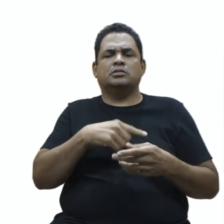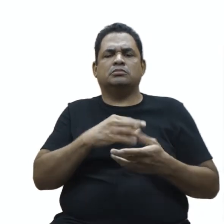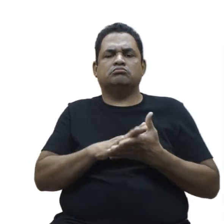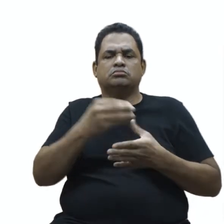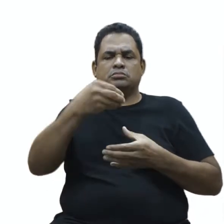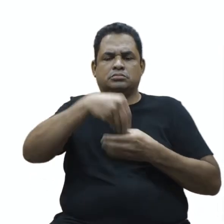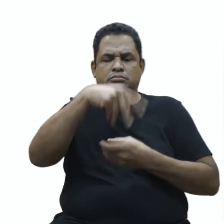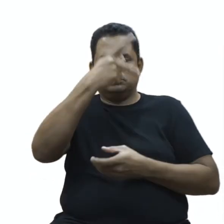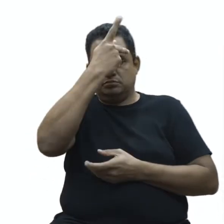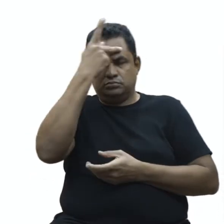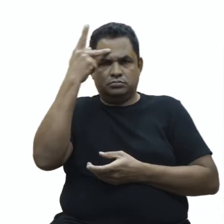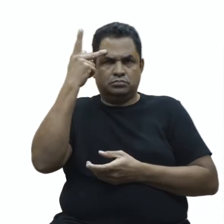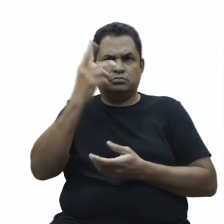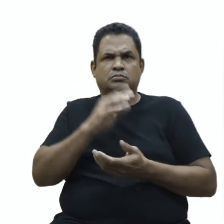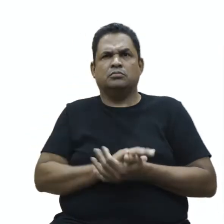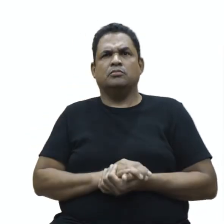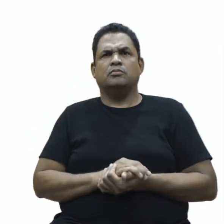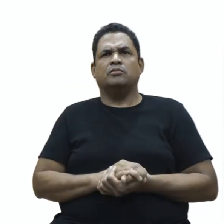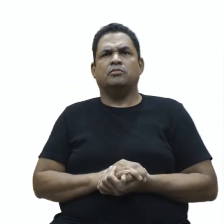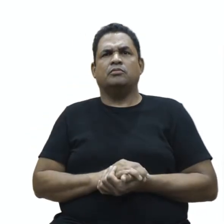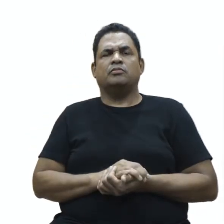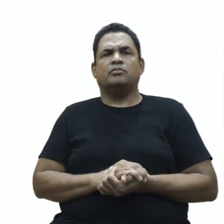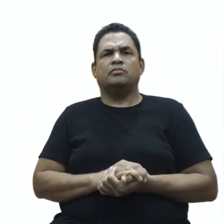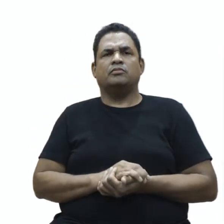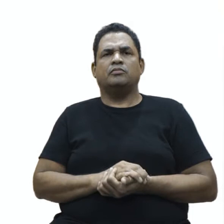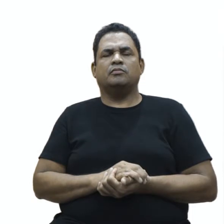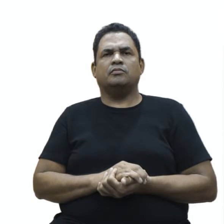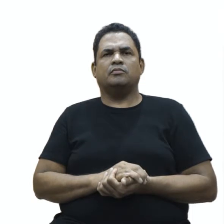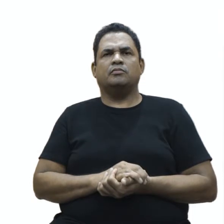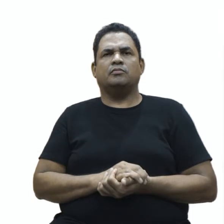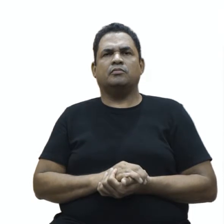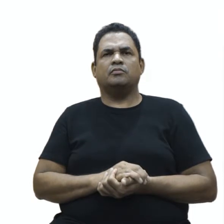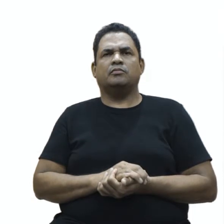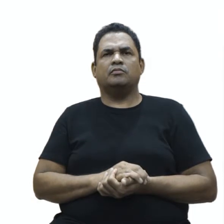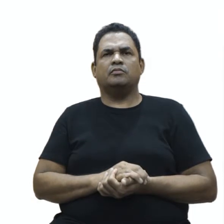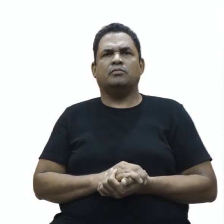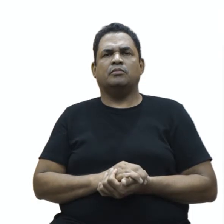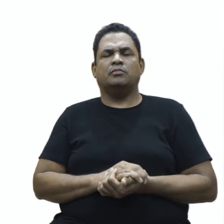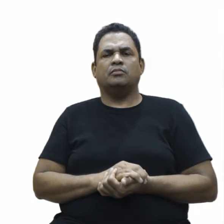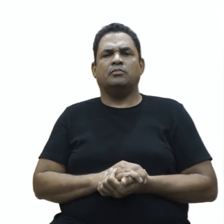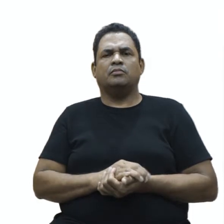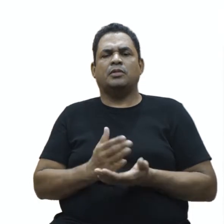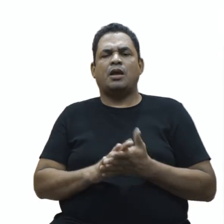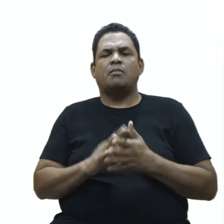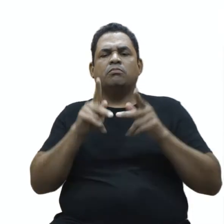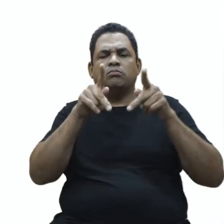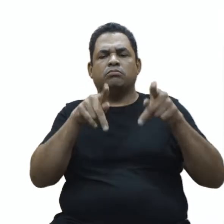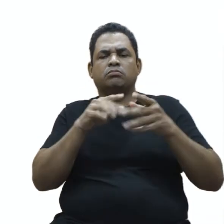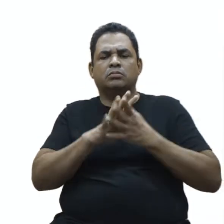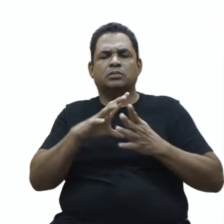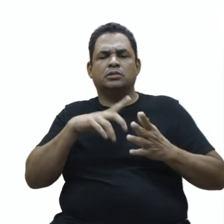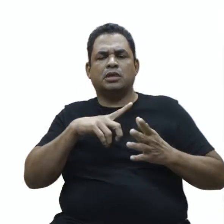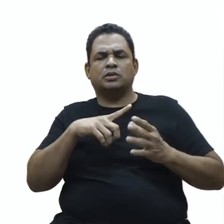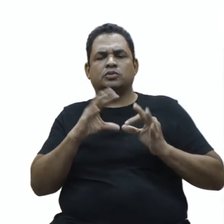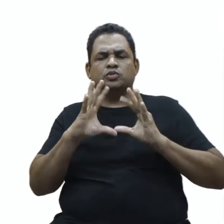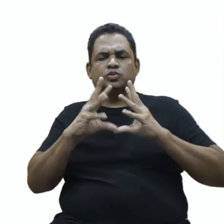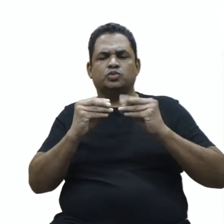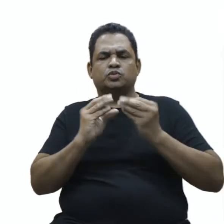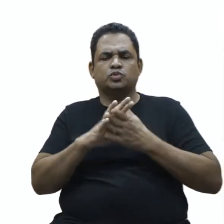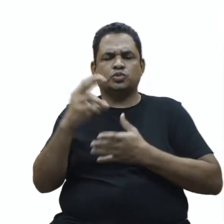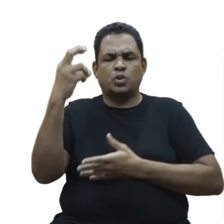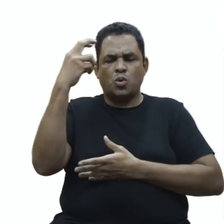uma nação. Ou seja, um povo que tem toda uma construção